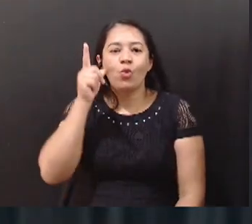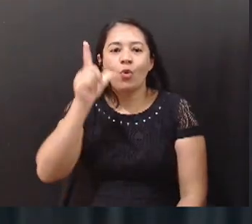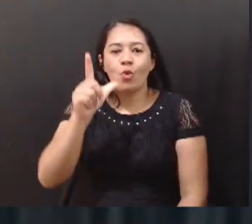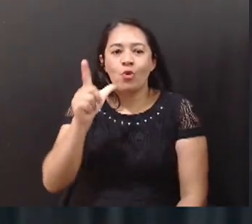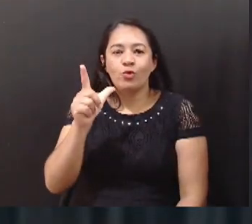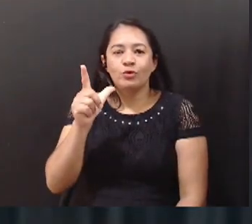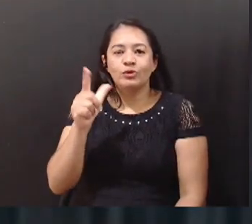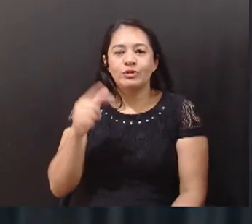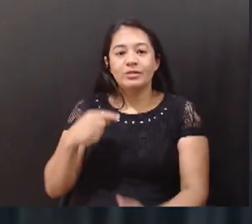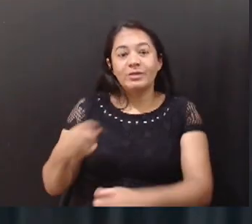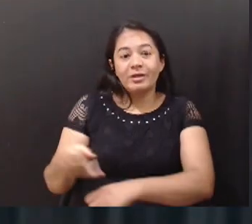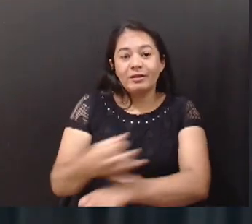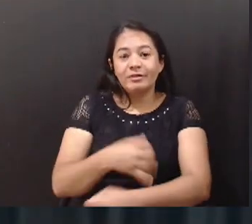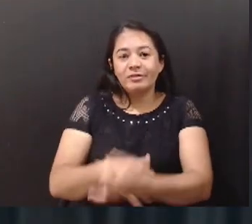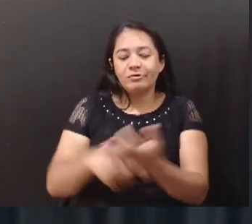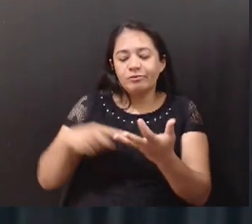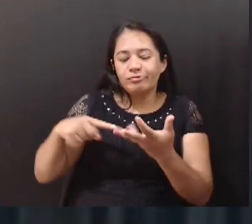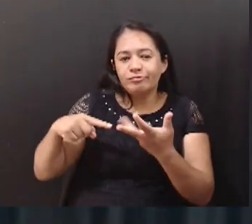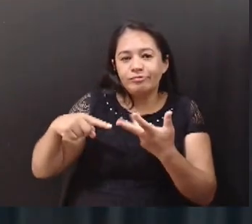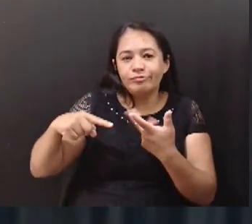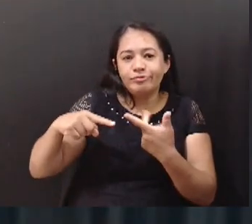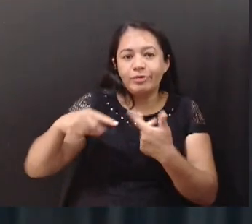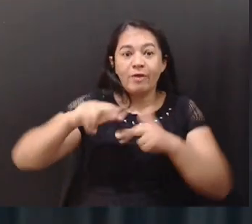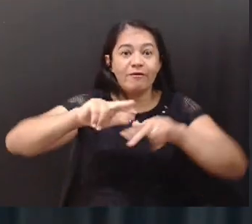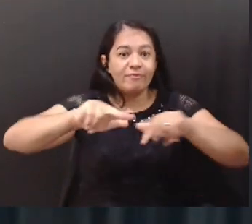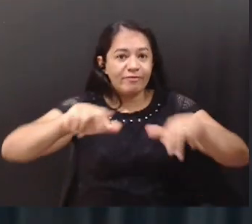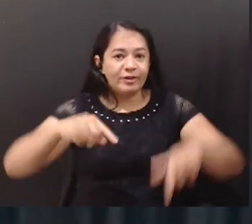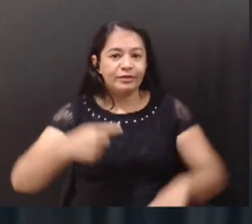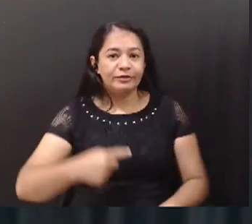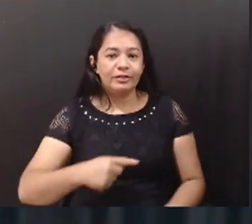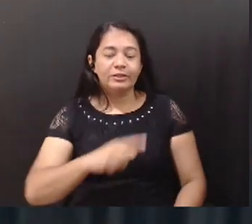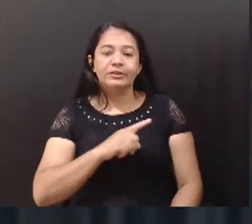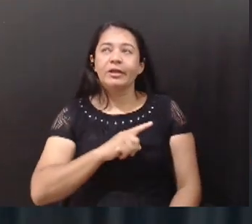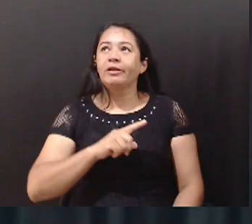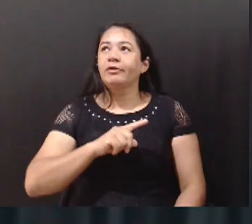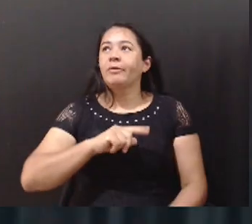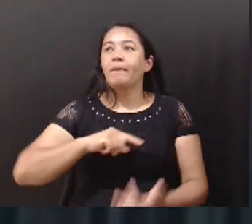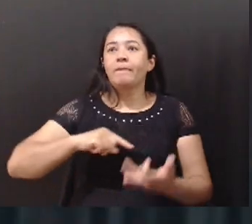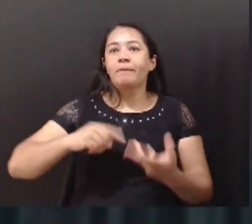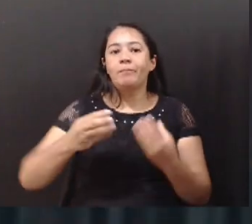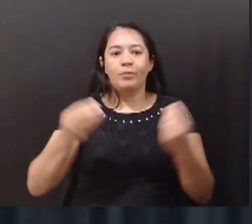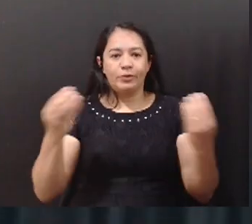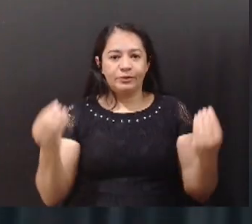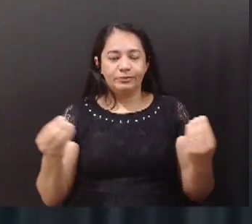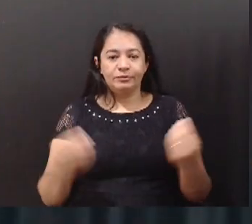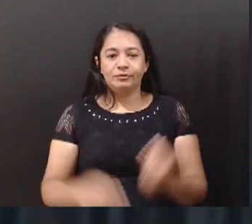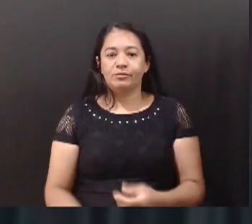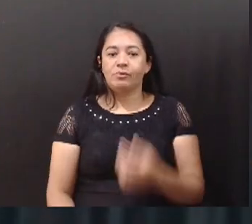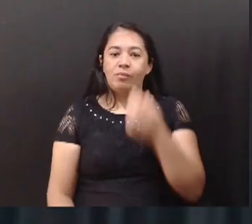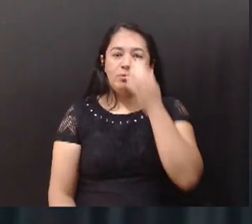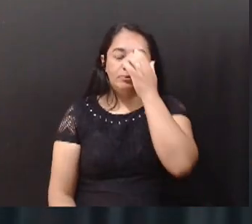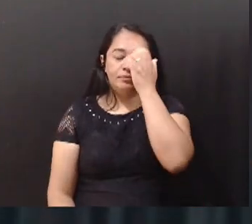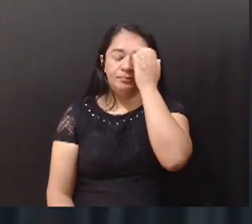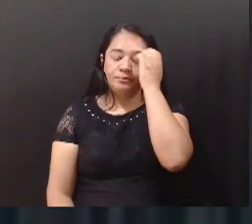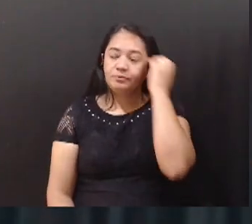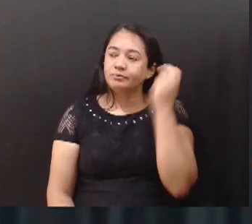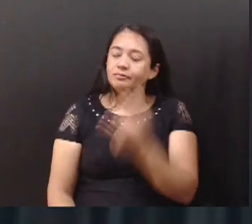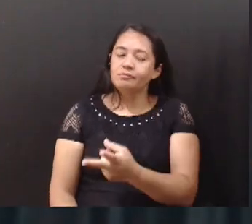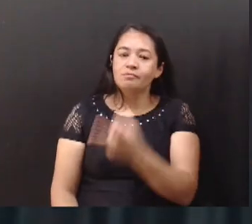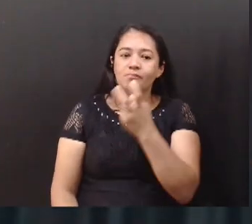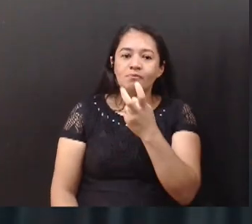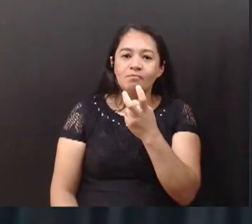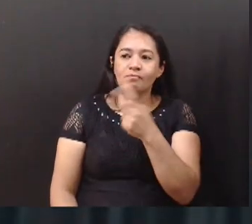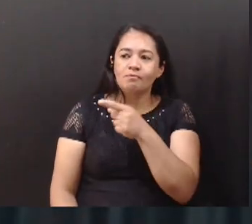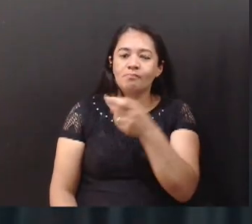emoções em muitas vertentes. Então, a gente tem muitas derivações. Uma questão que eu vi ali que você falou, que eu